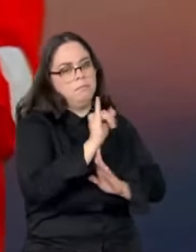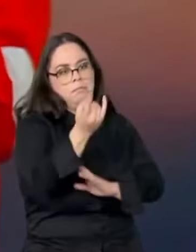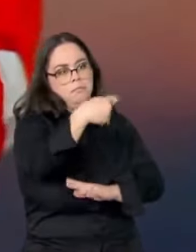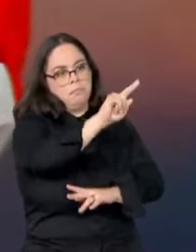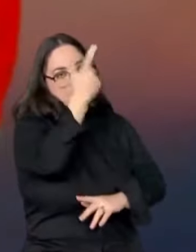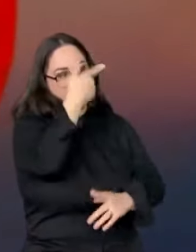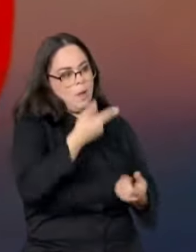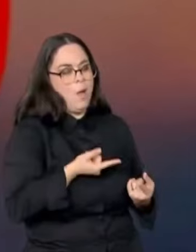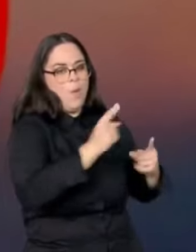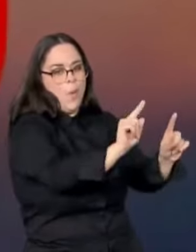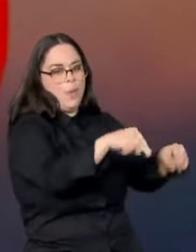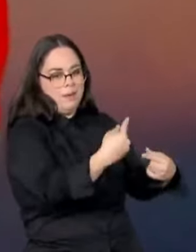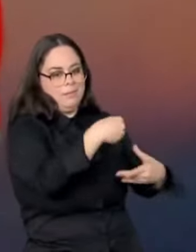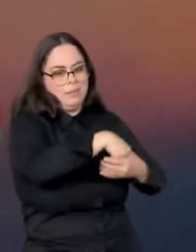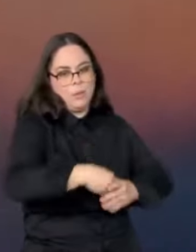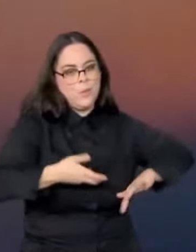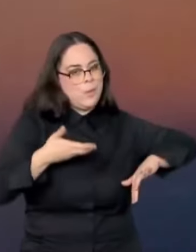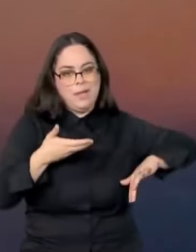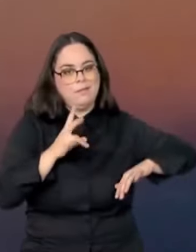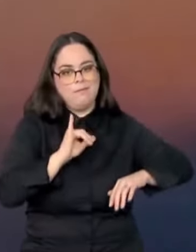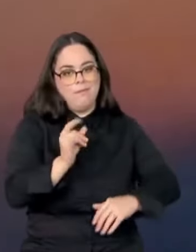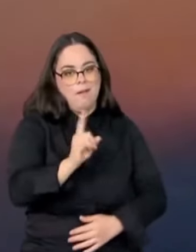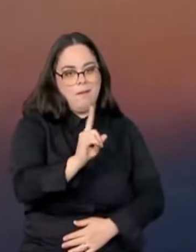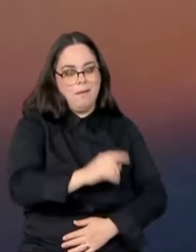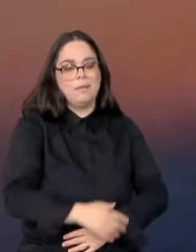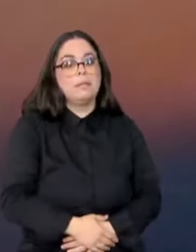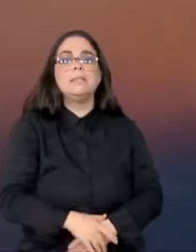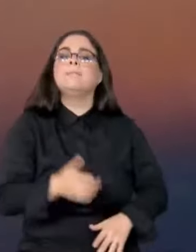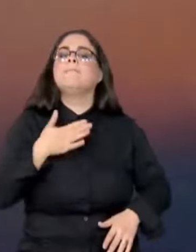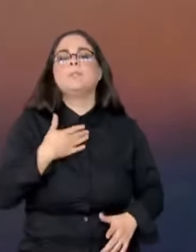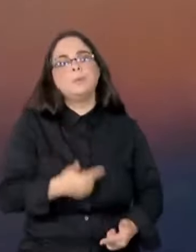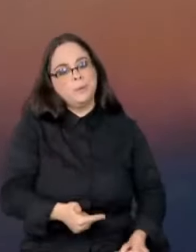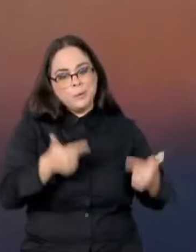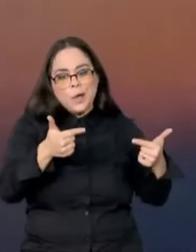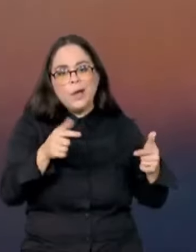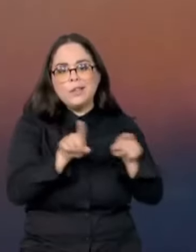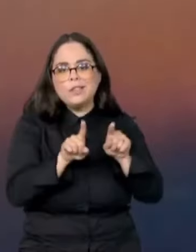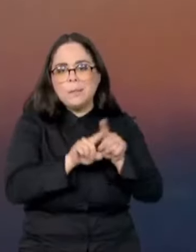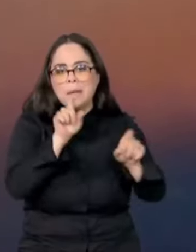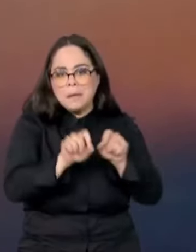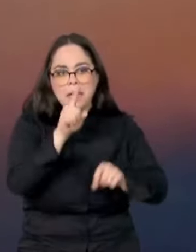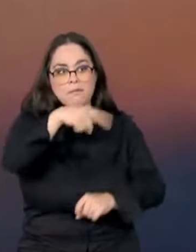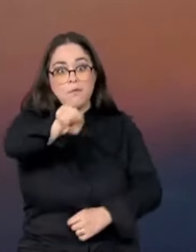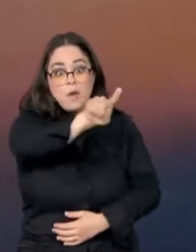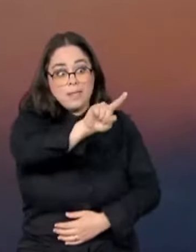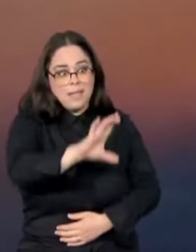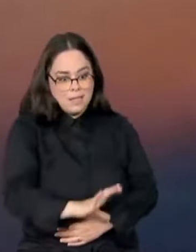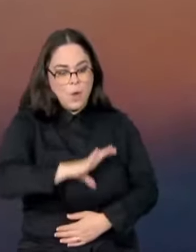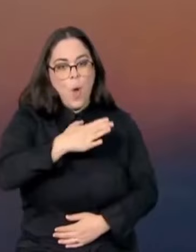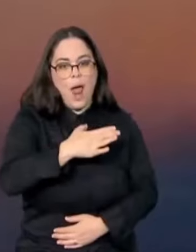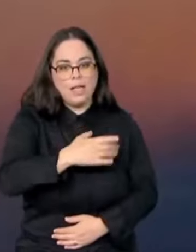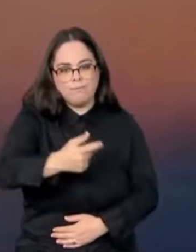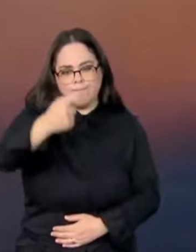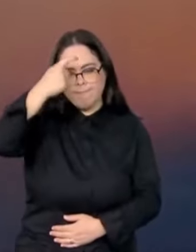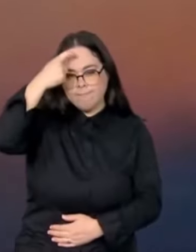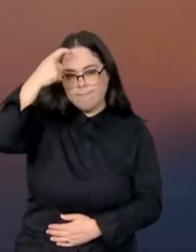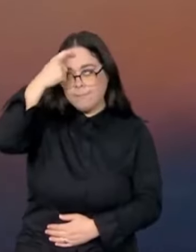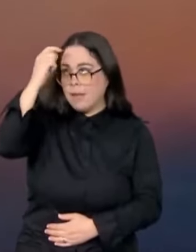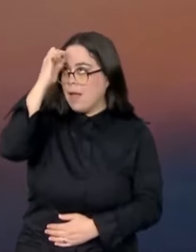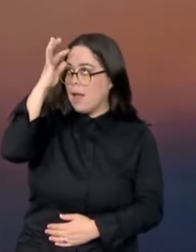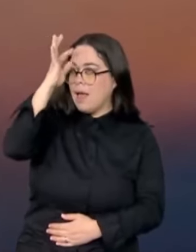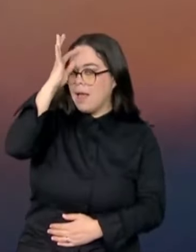nossos adversários dentro do Congresso Nacional. E eu tive sorte quando vocês tiveram a coragem e a consciência